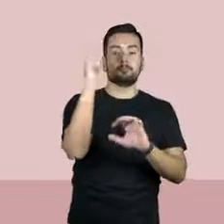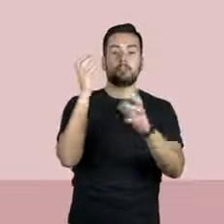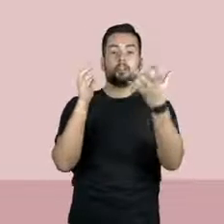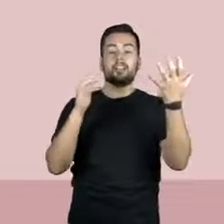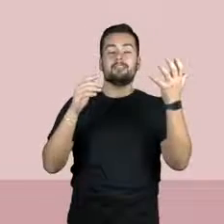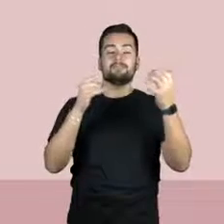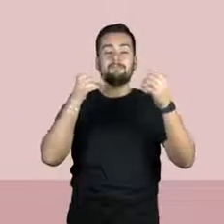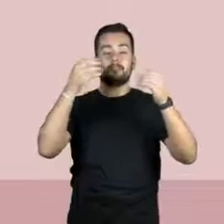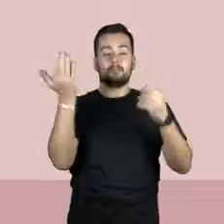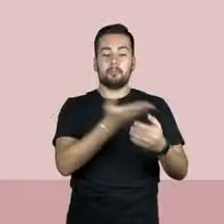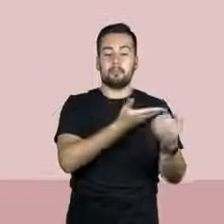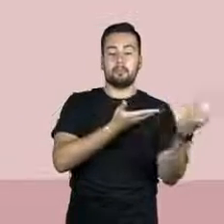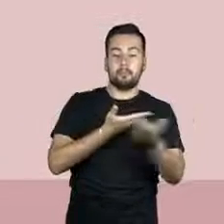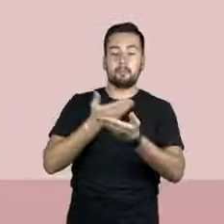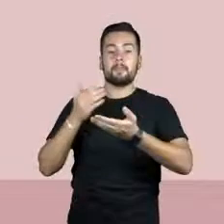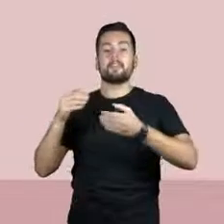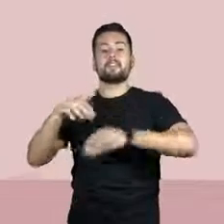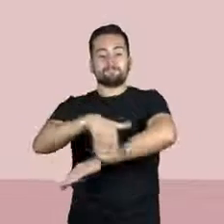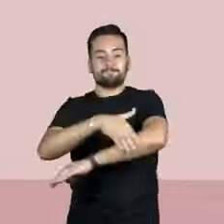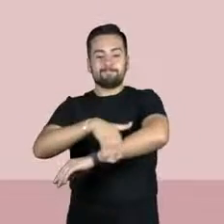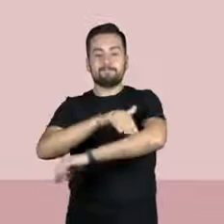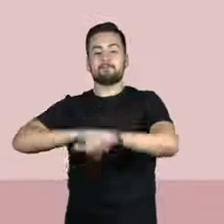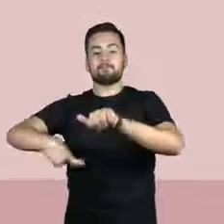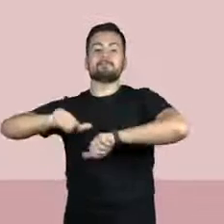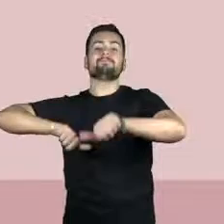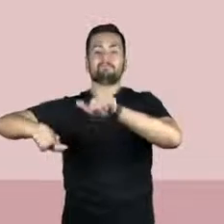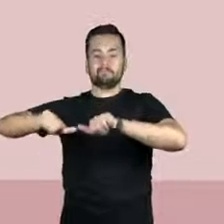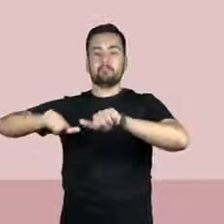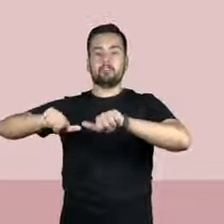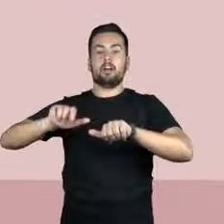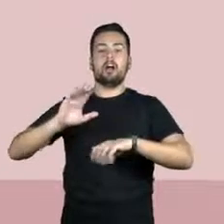que acontece sobre urbanização, né? Principalmente quando